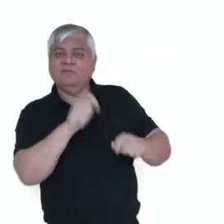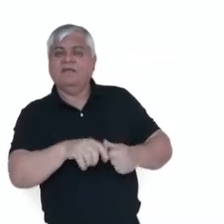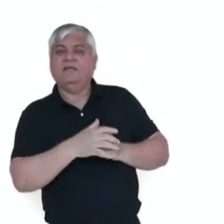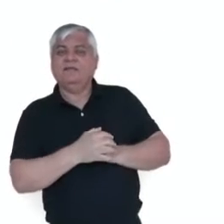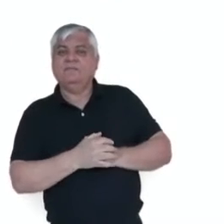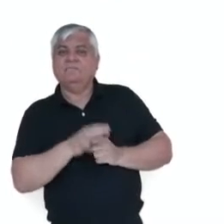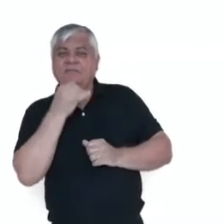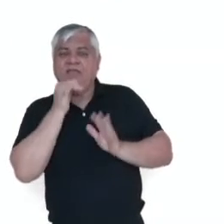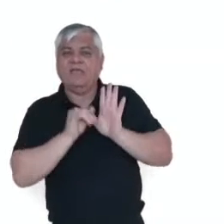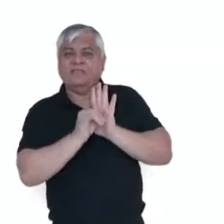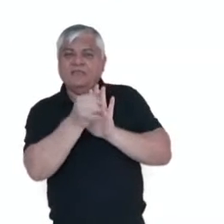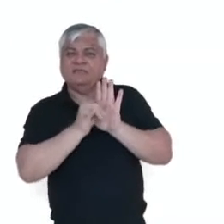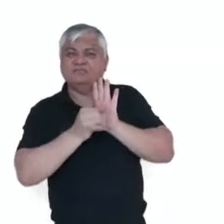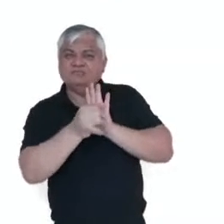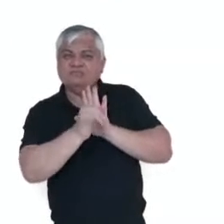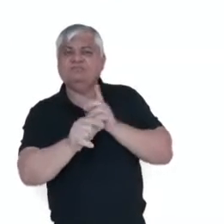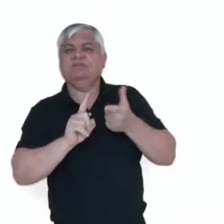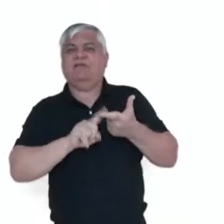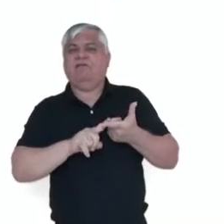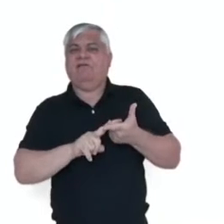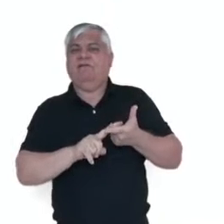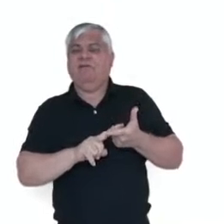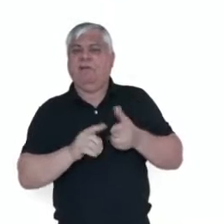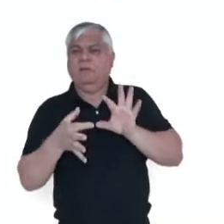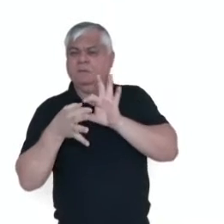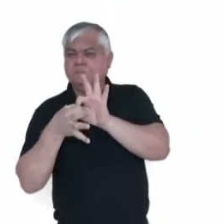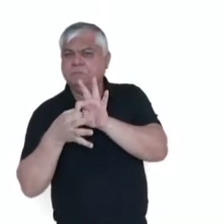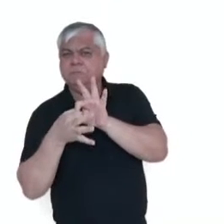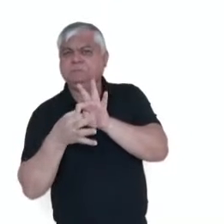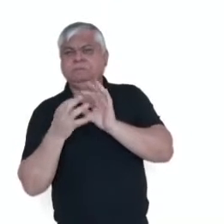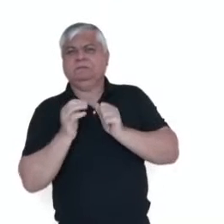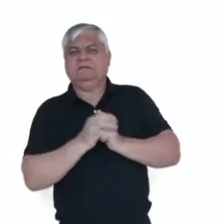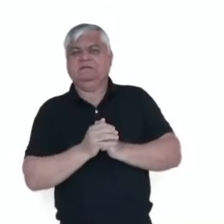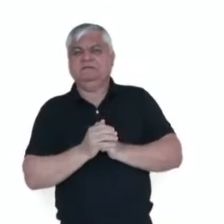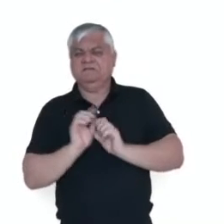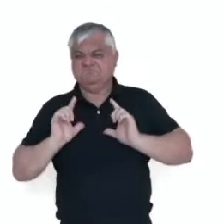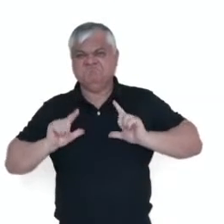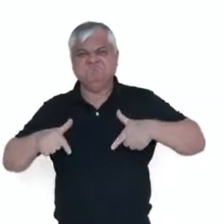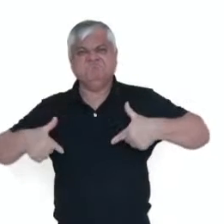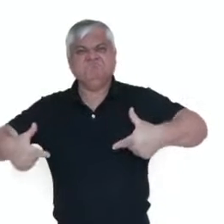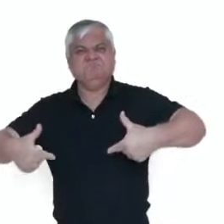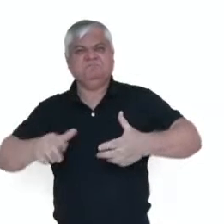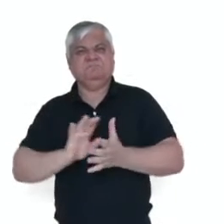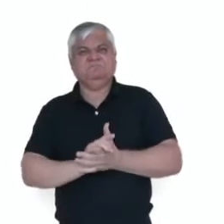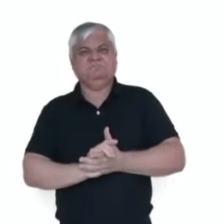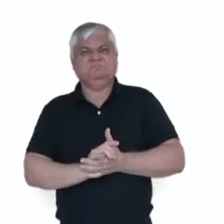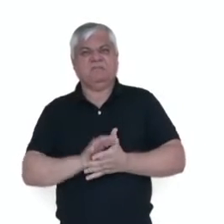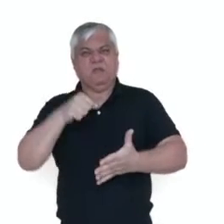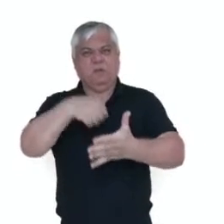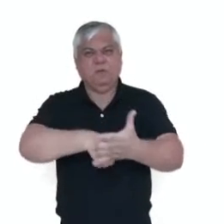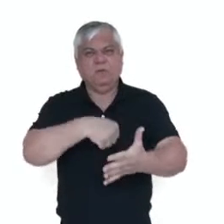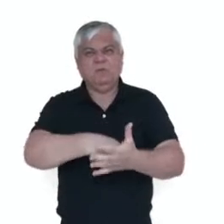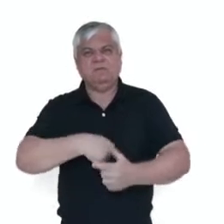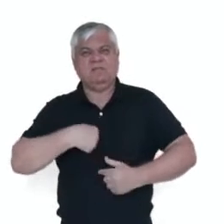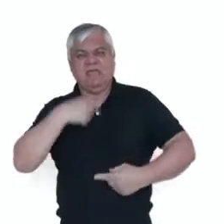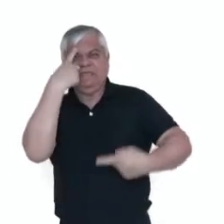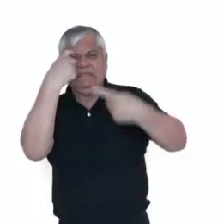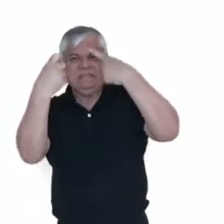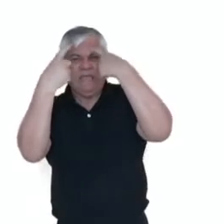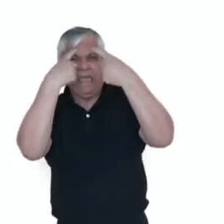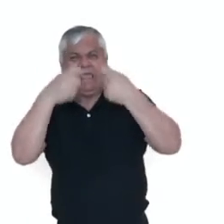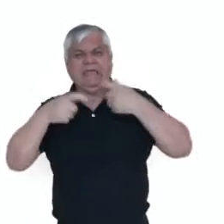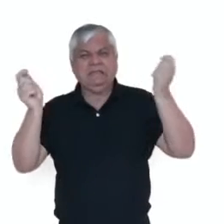Energia, conectividade e resiliência são ingredientes que os tornam únicos, uma geração com potencial de